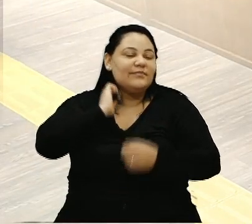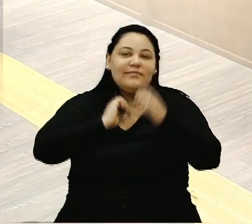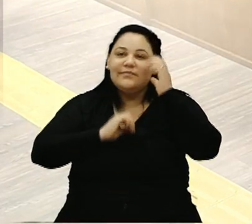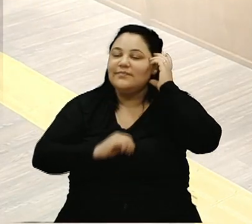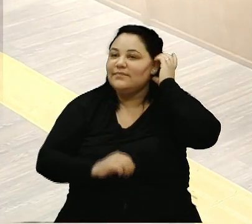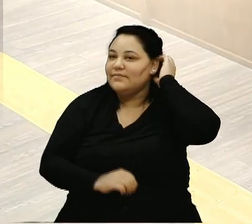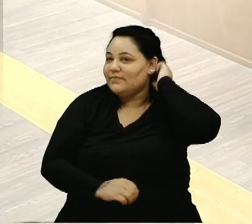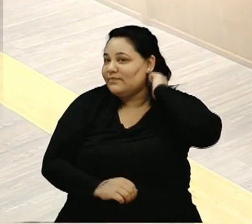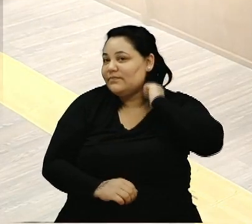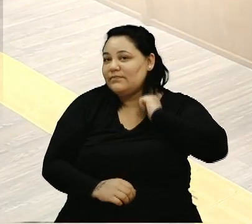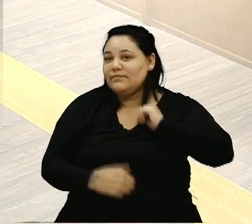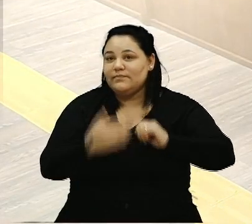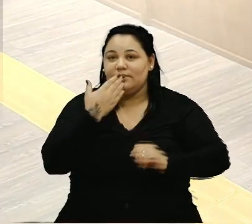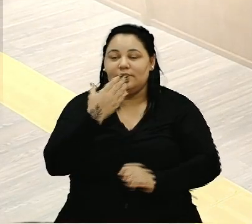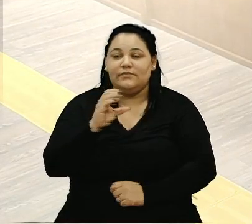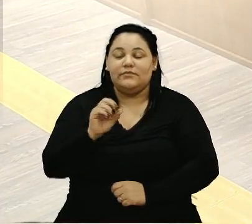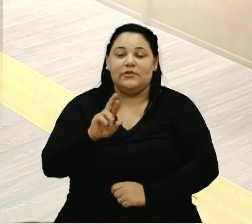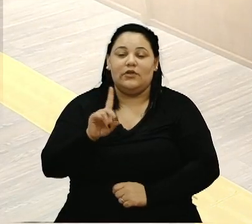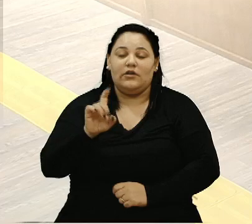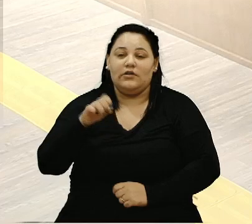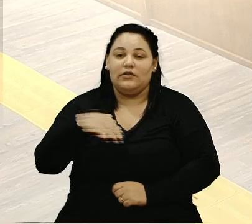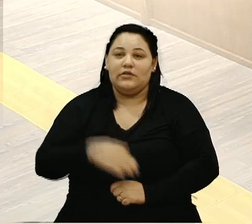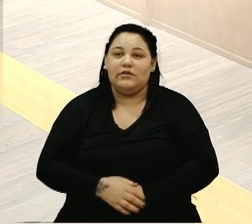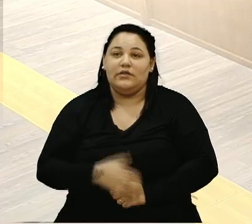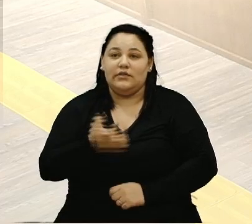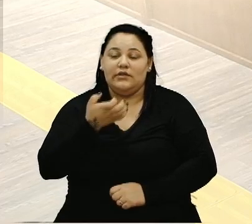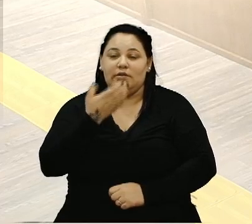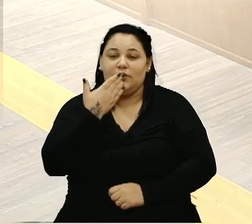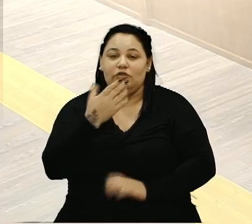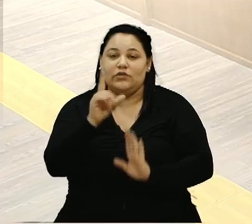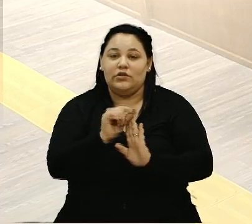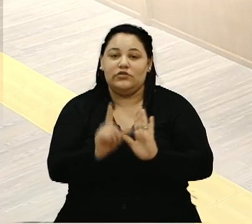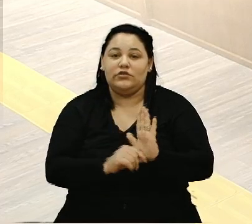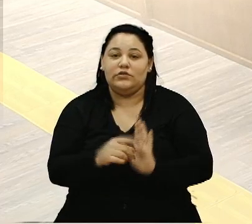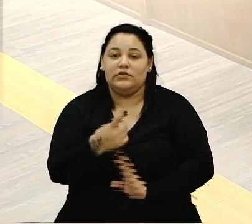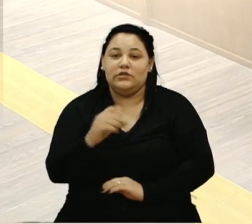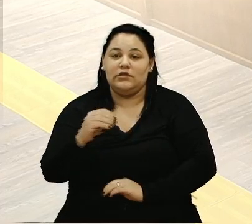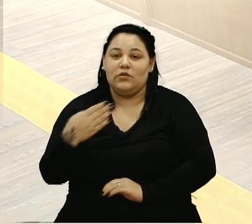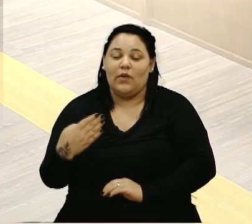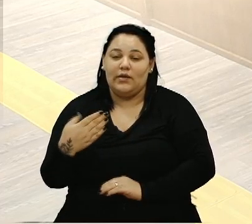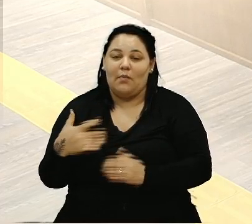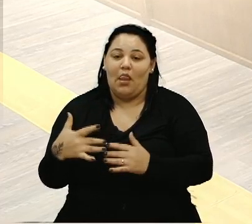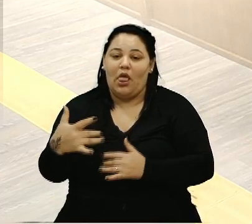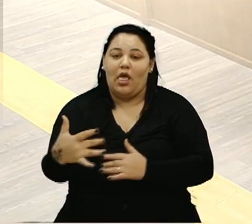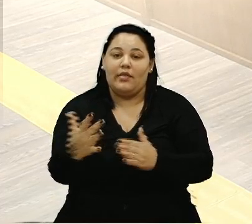Questão de ordem, senhora presidente. Gostaria de invocar o artigo 104, prorrogação da sessão.